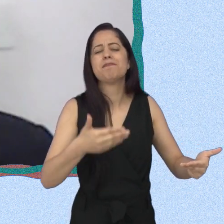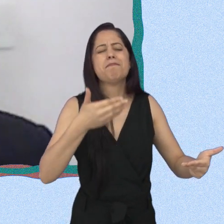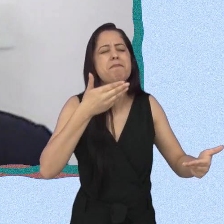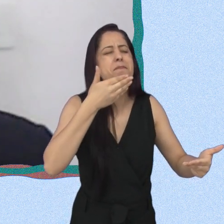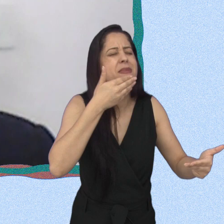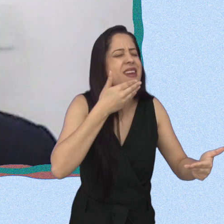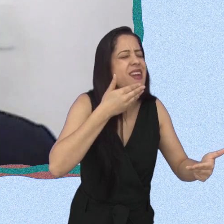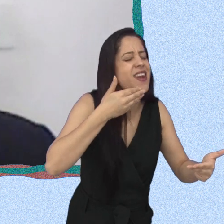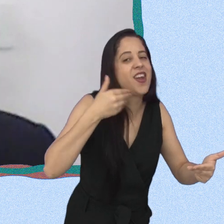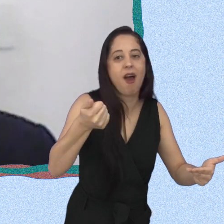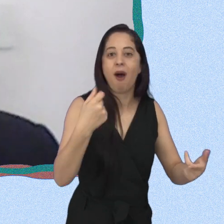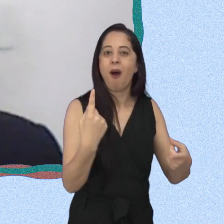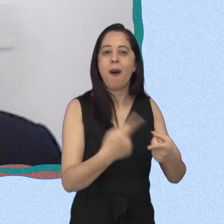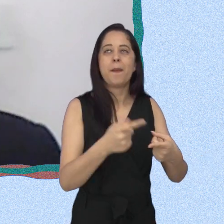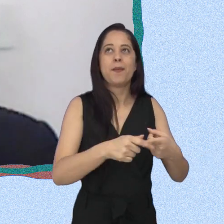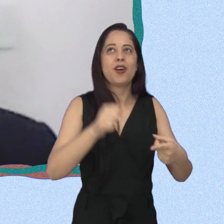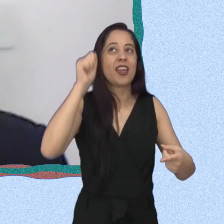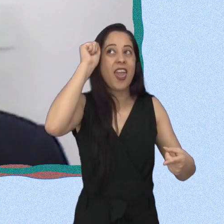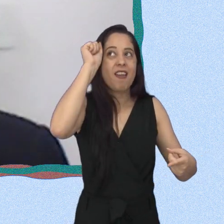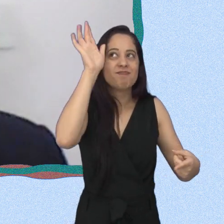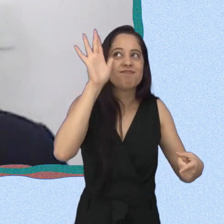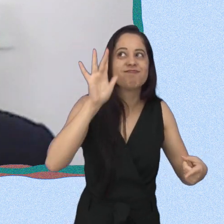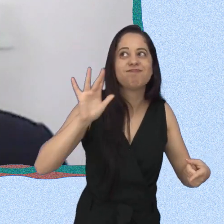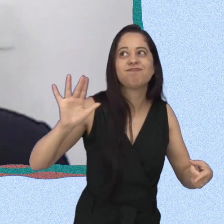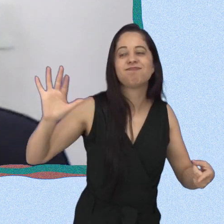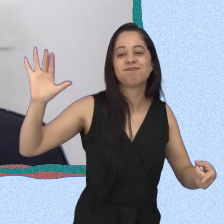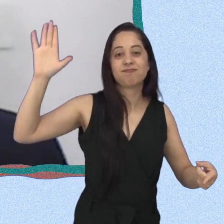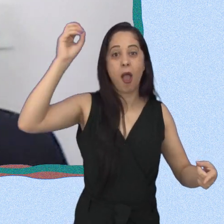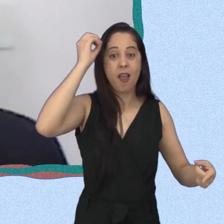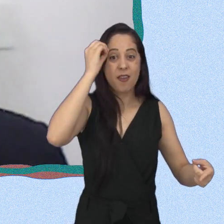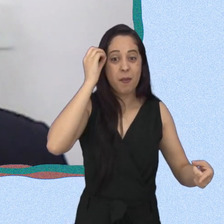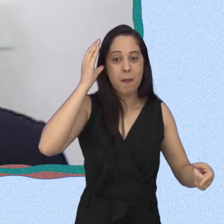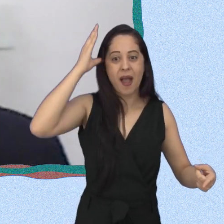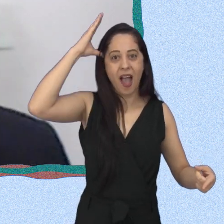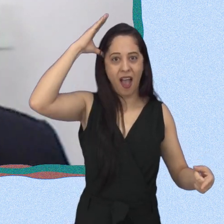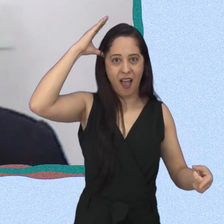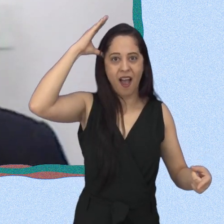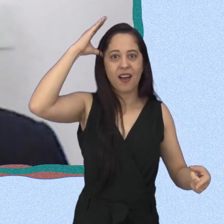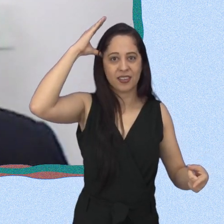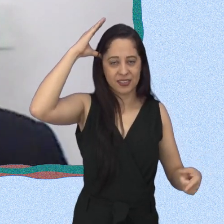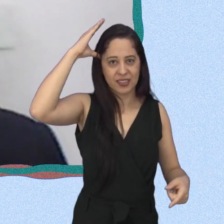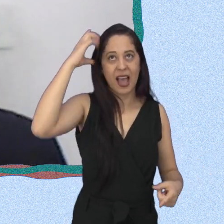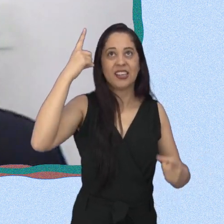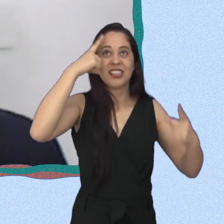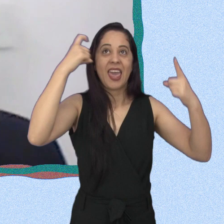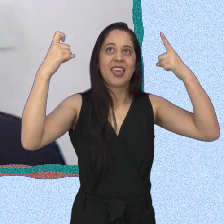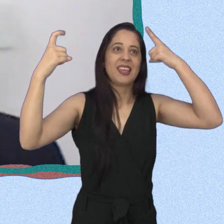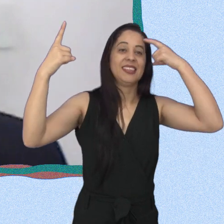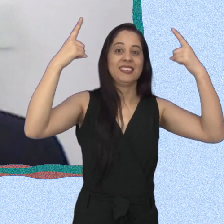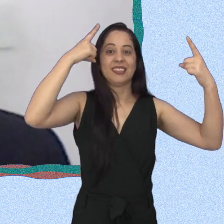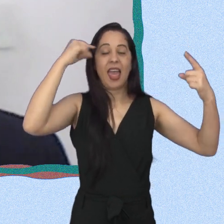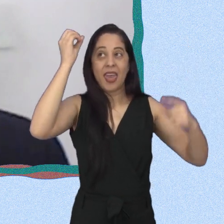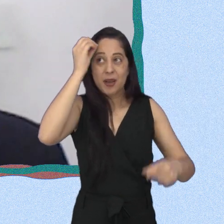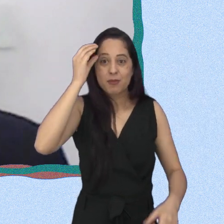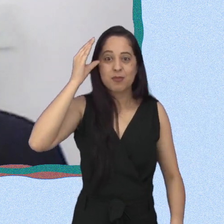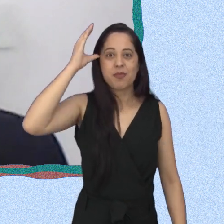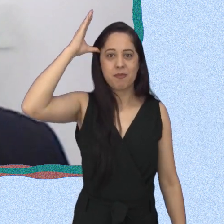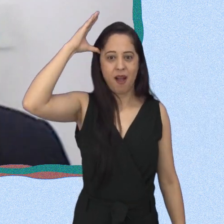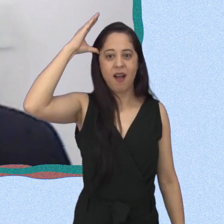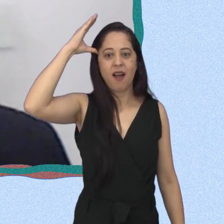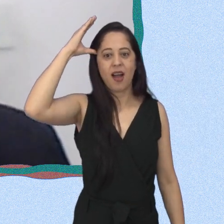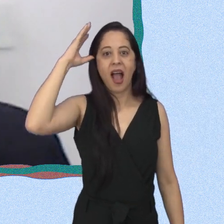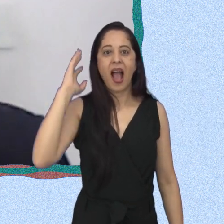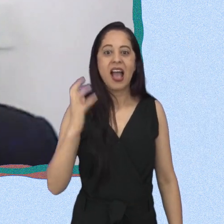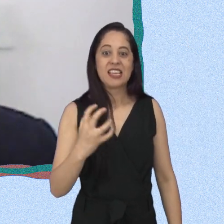transcende, né, o próprio brincar. É muito interessante, porque desenvolve-se a criatividade,